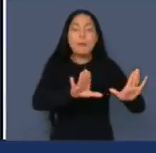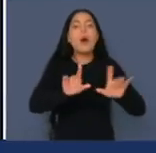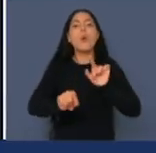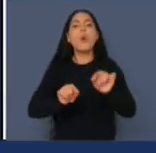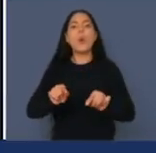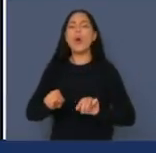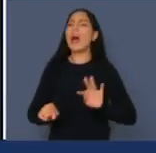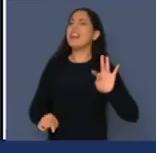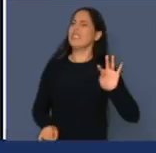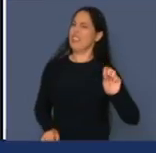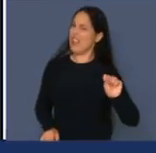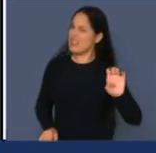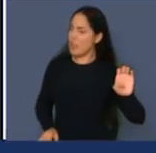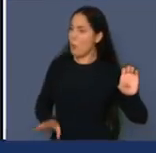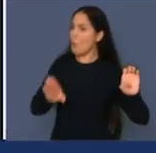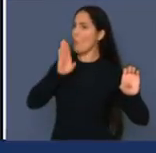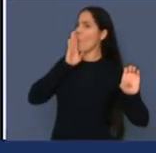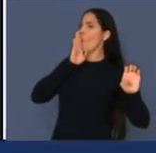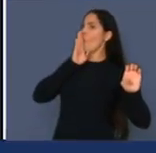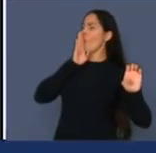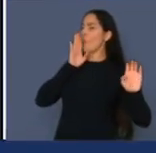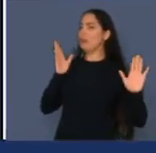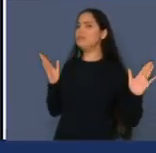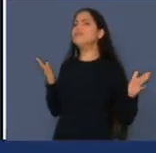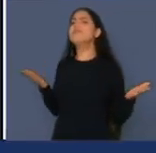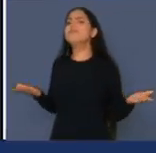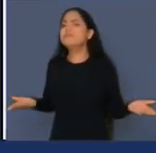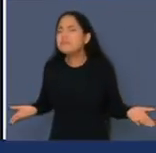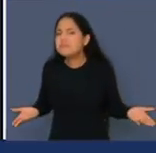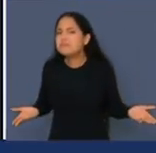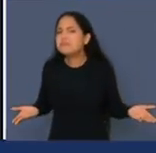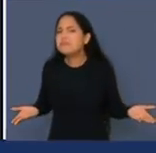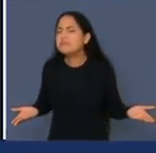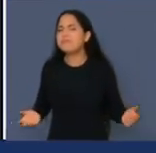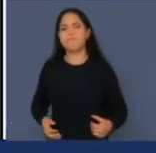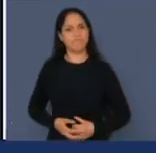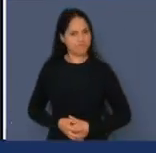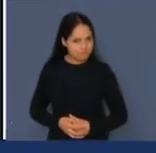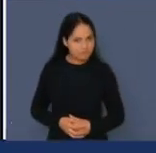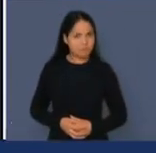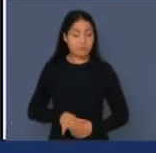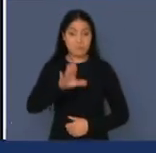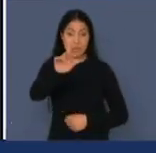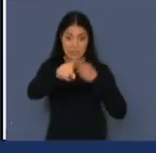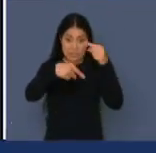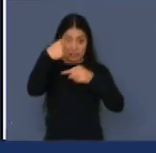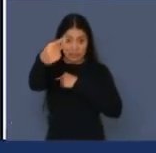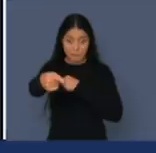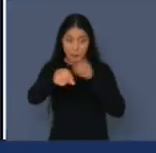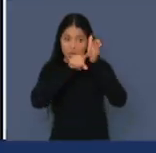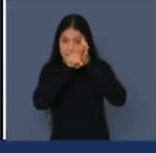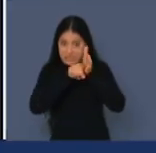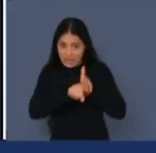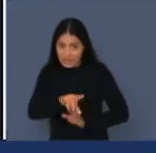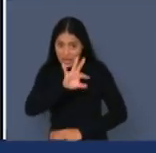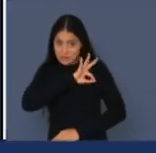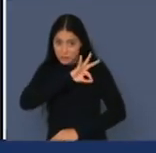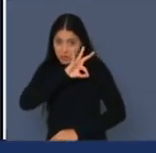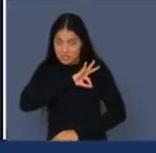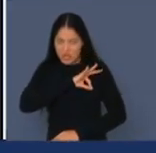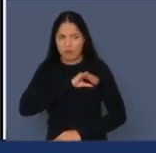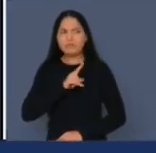falar sobre isso e após a invasão quando inquérito policial solicitou mais informações